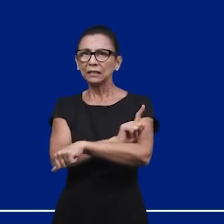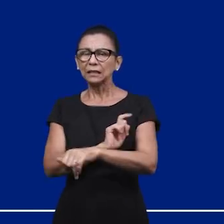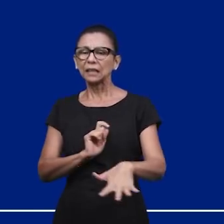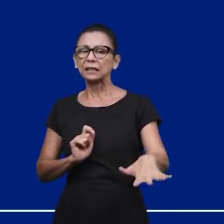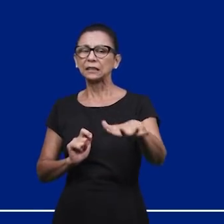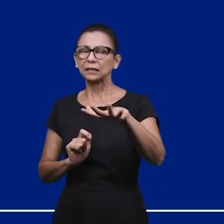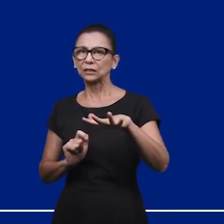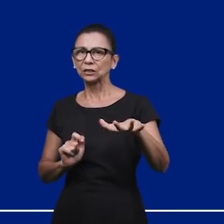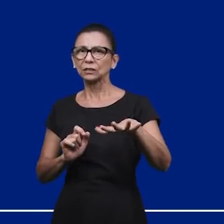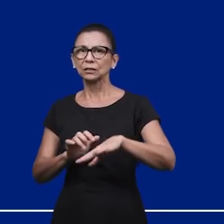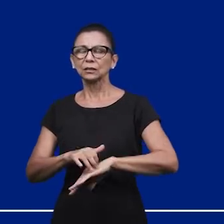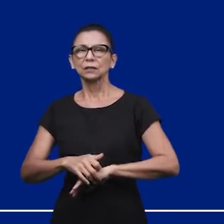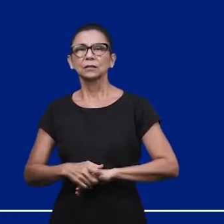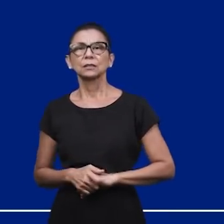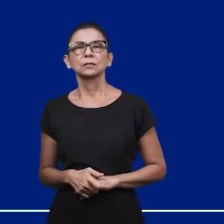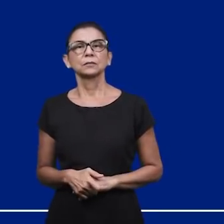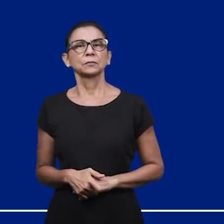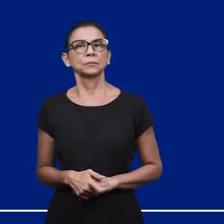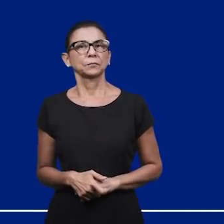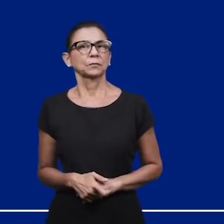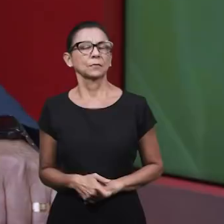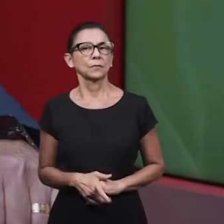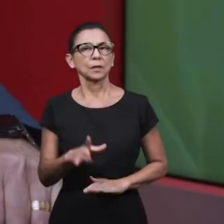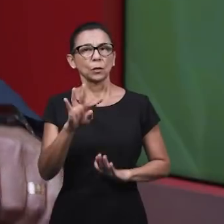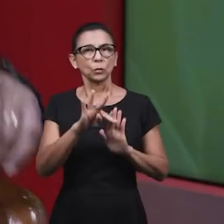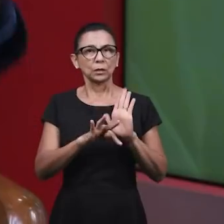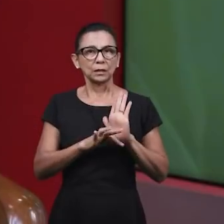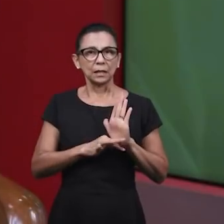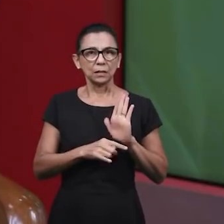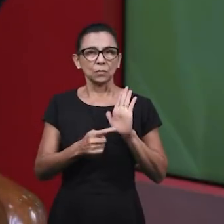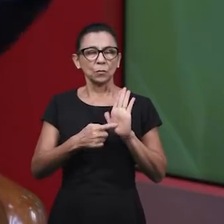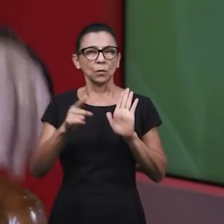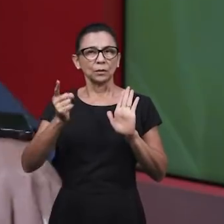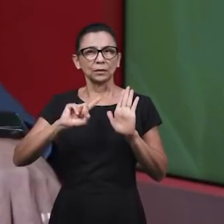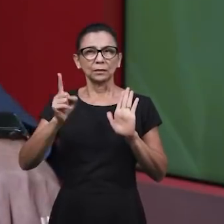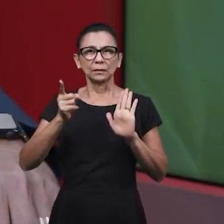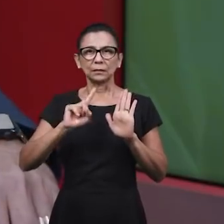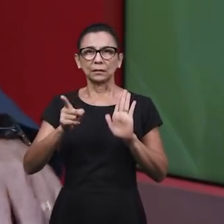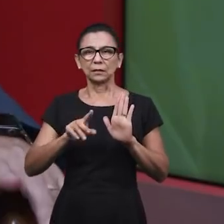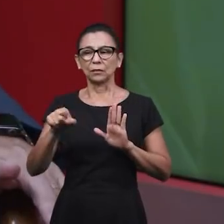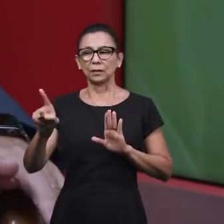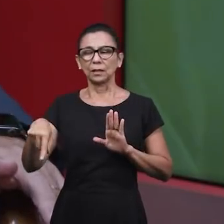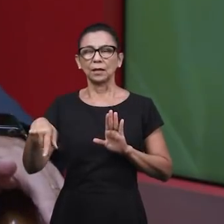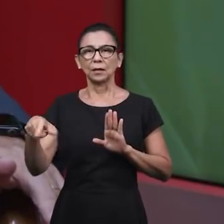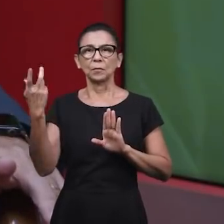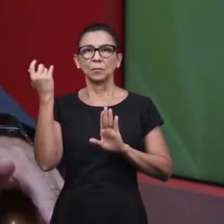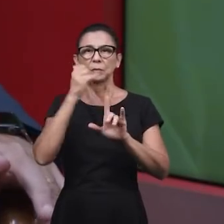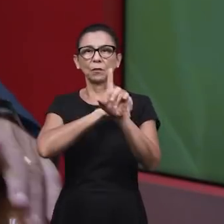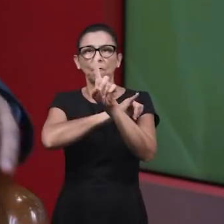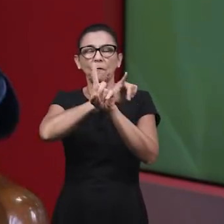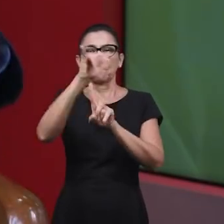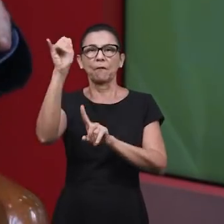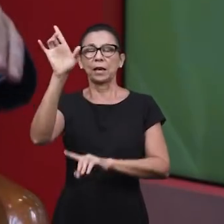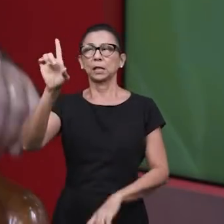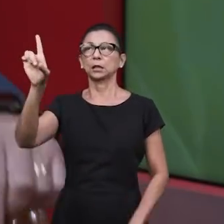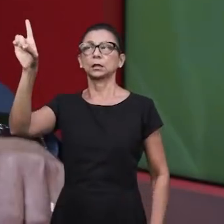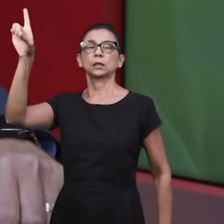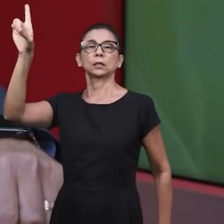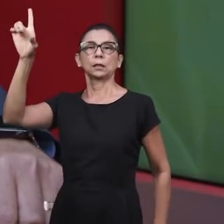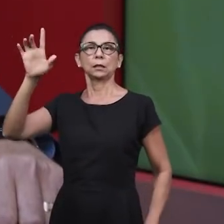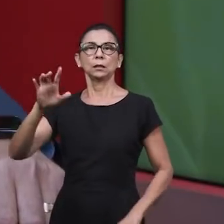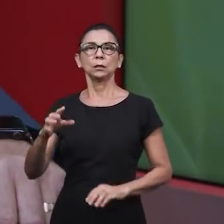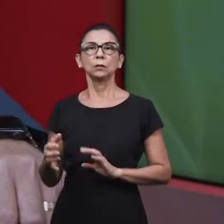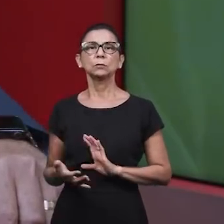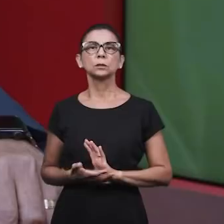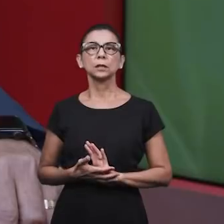Então, observem, o texto não fala do profeta Deus, o texto não fala do profeta